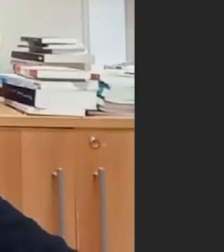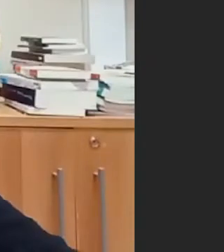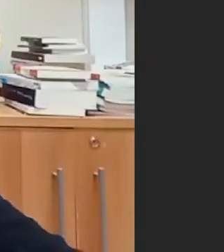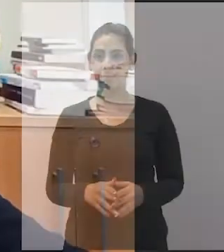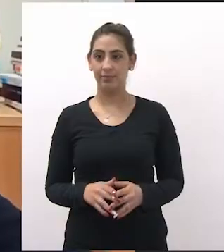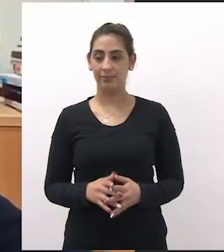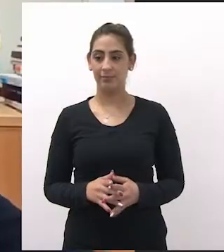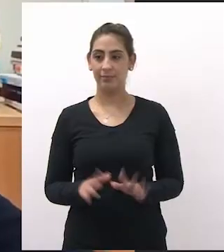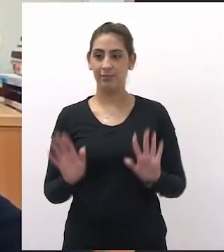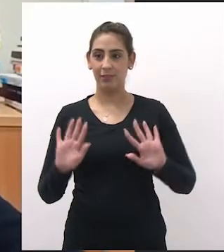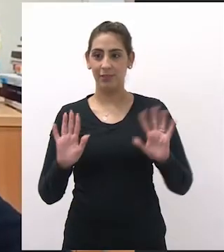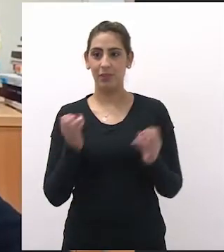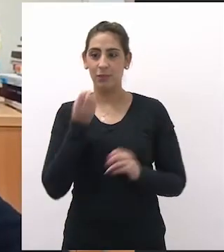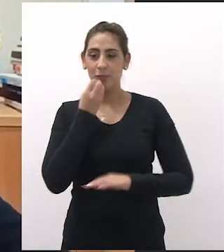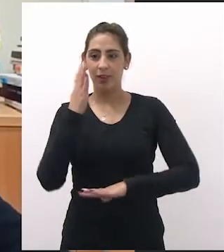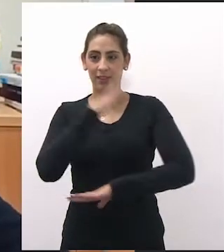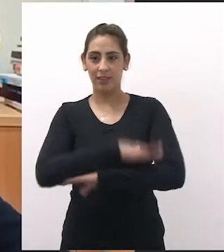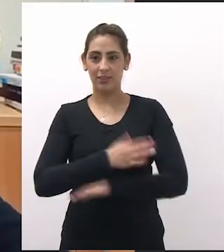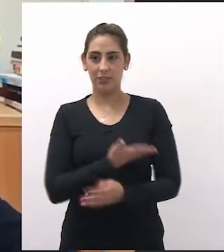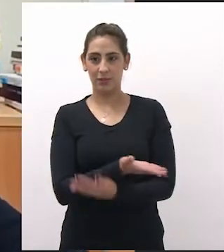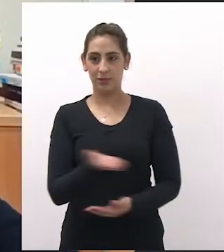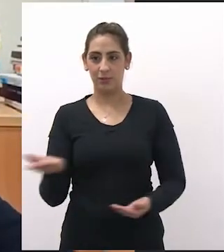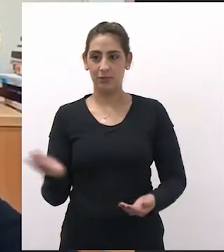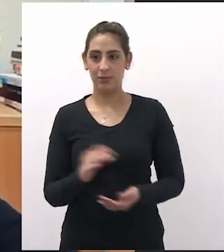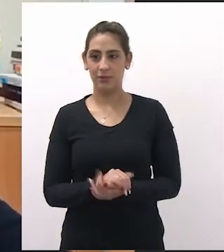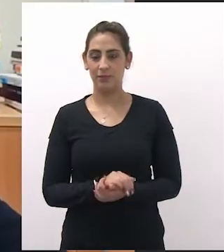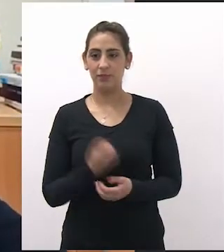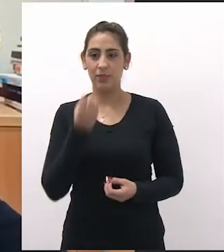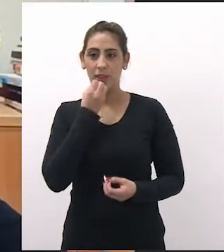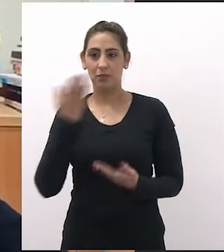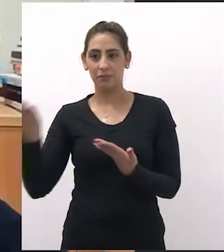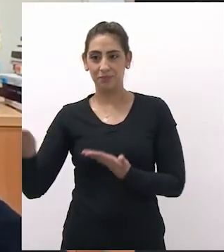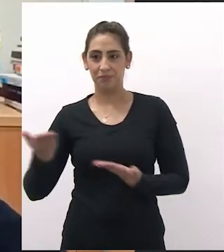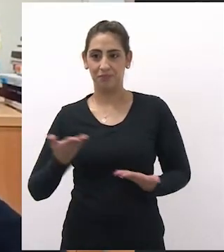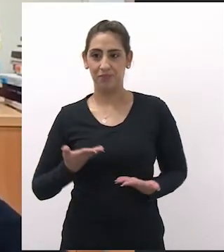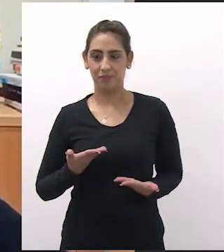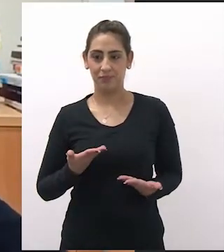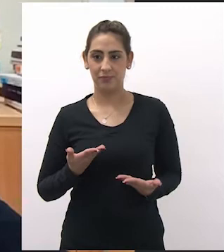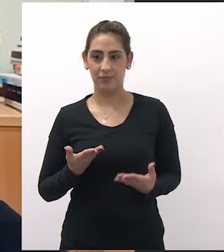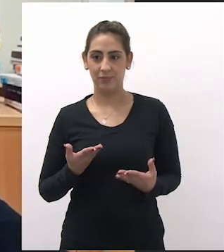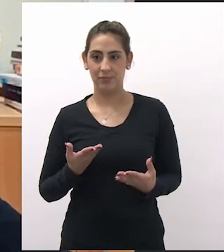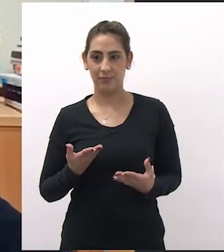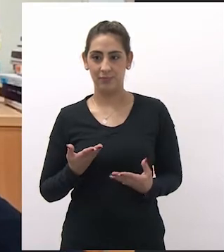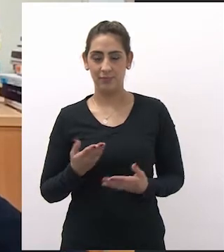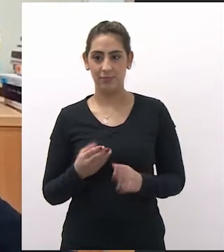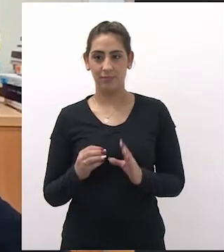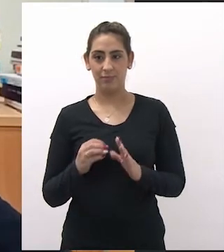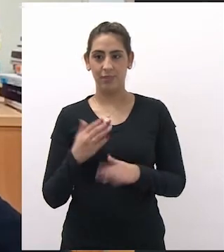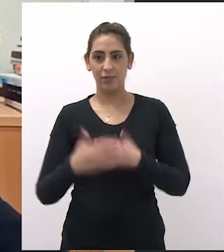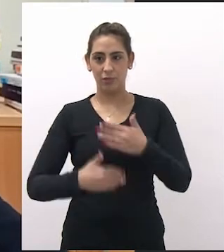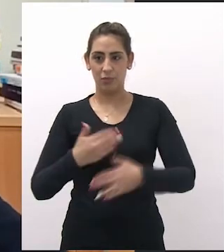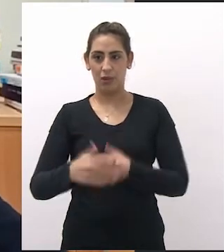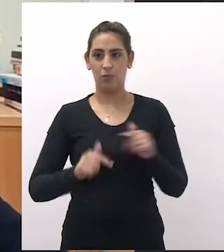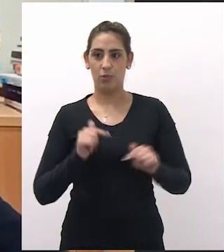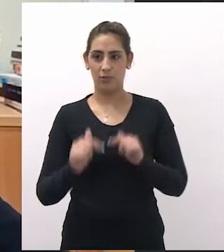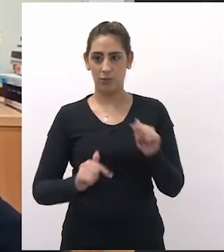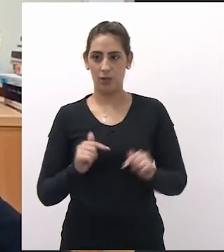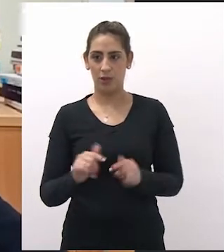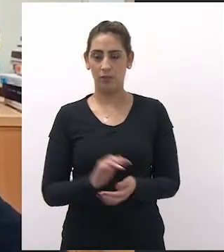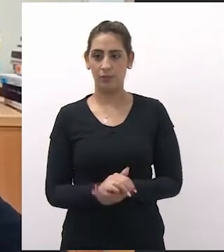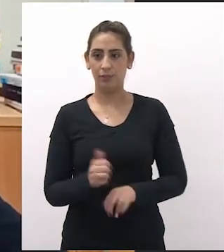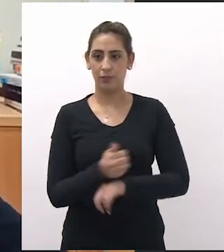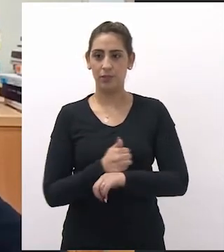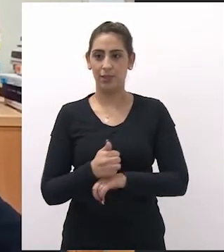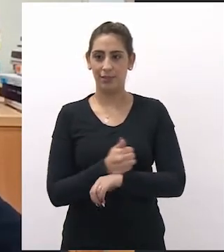Olá, boa tarde a todos. Sejam bem-vindos ao canal de Desenvolvimento Profissional. Eu sou